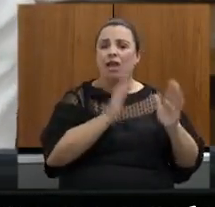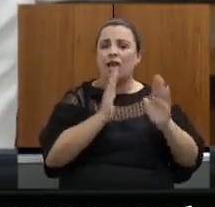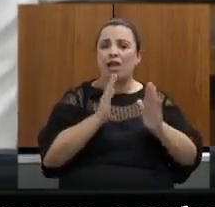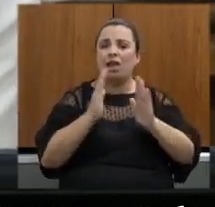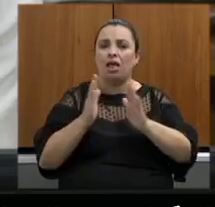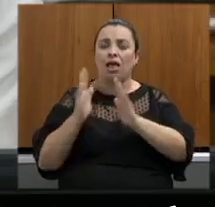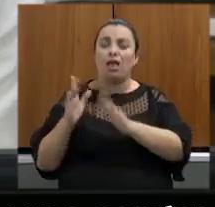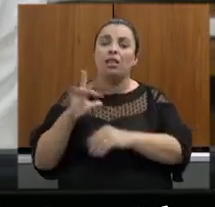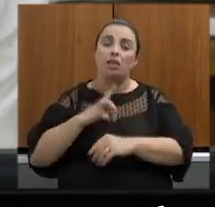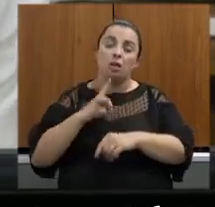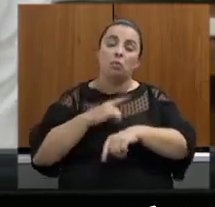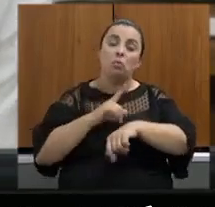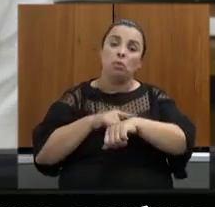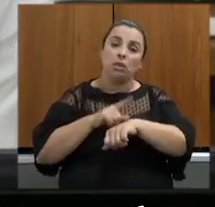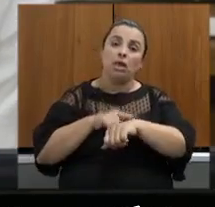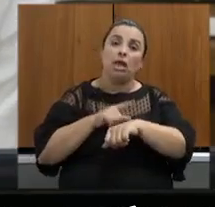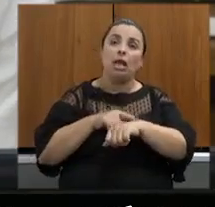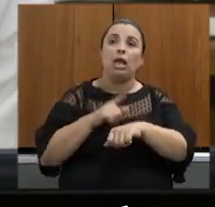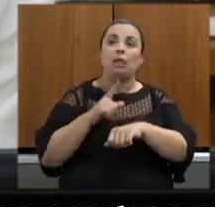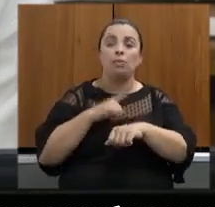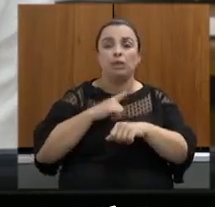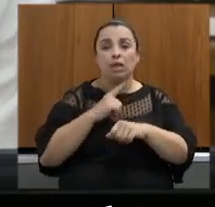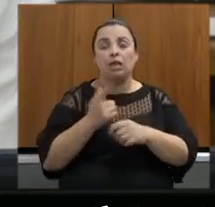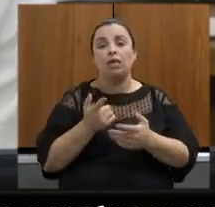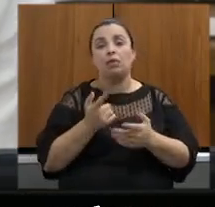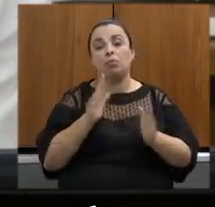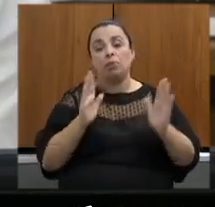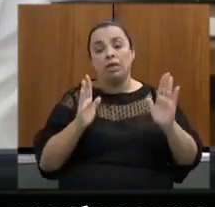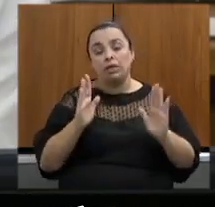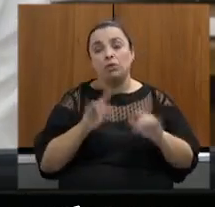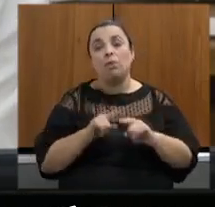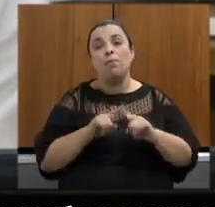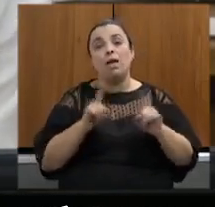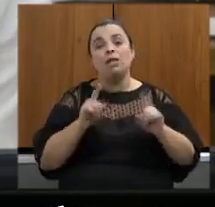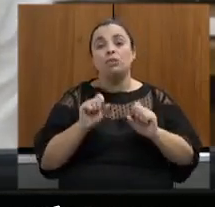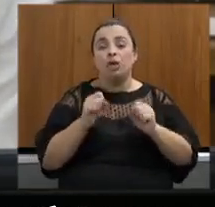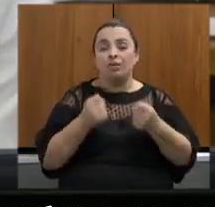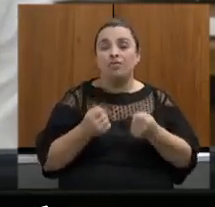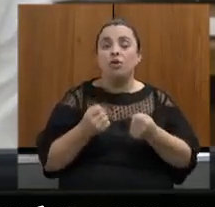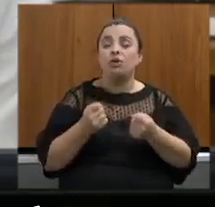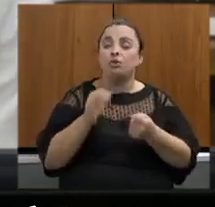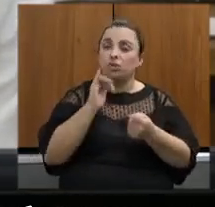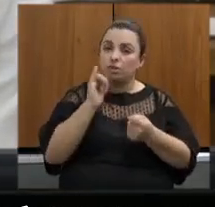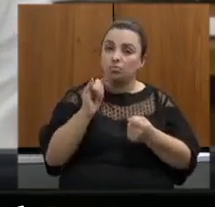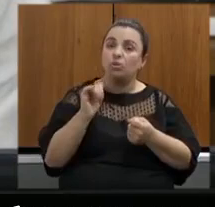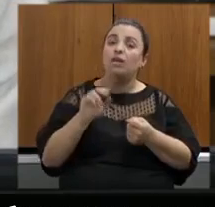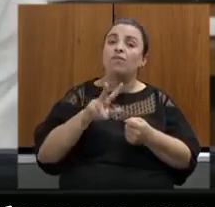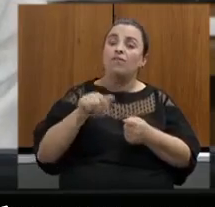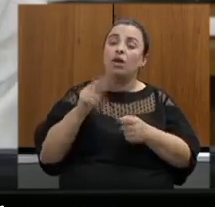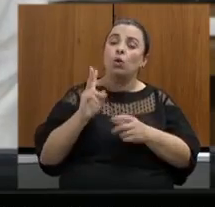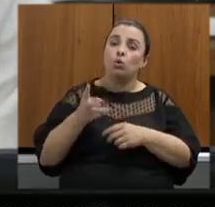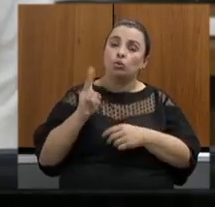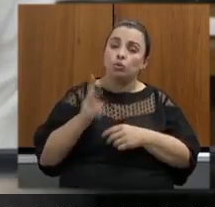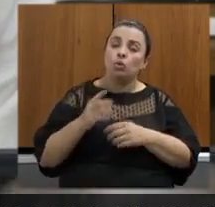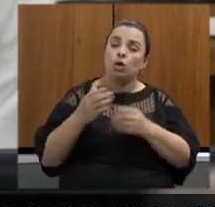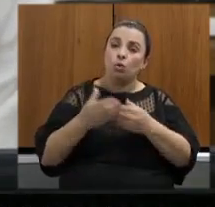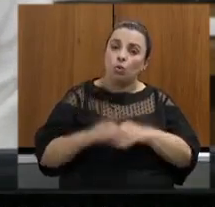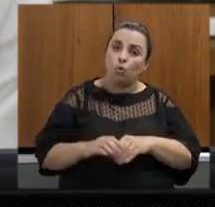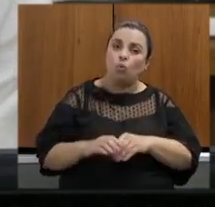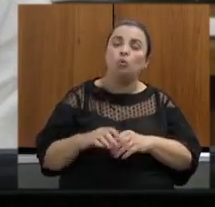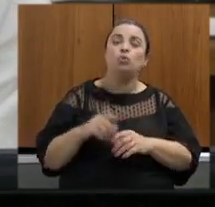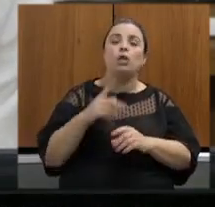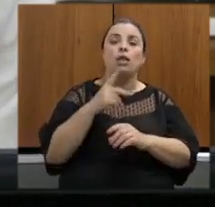o tempo mas eu reforço mais uma vez que nós continuaremos a realizar concursos públicos para a polícia militar